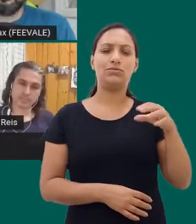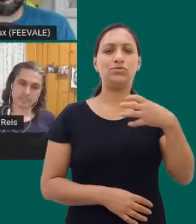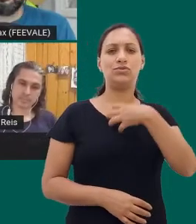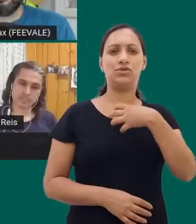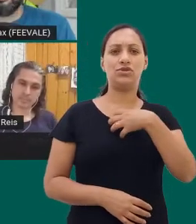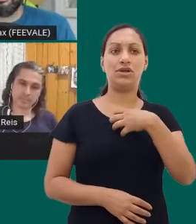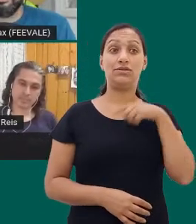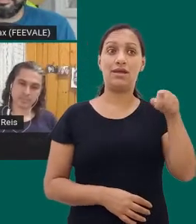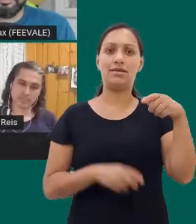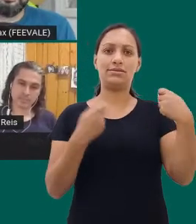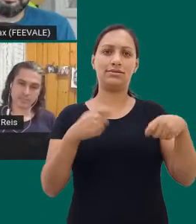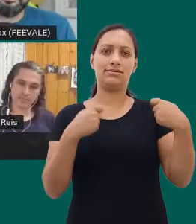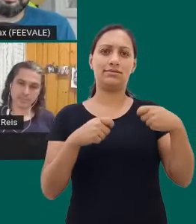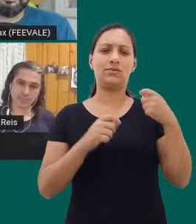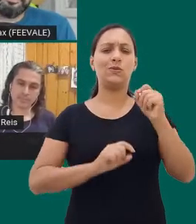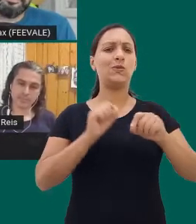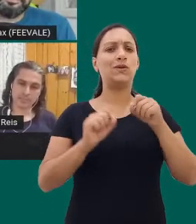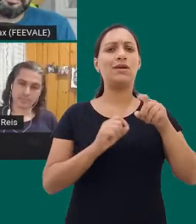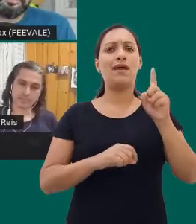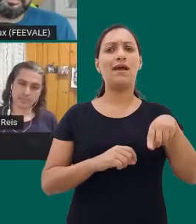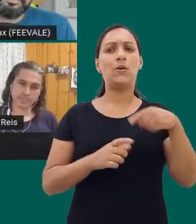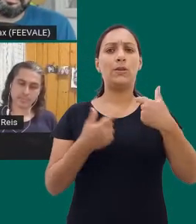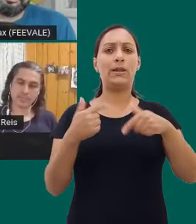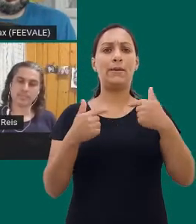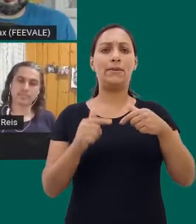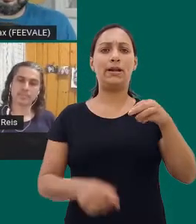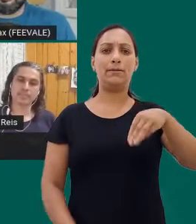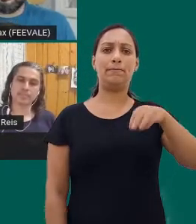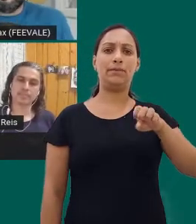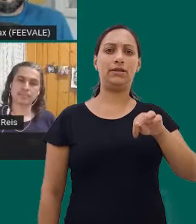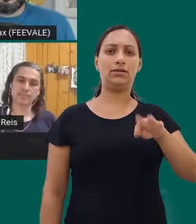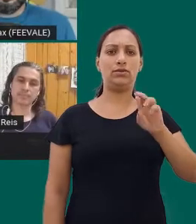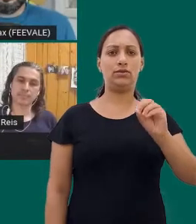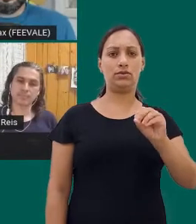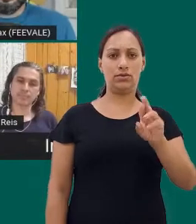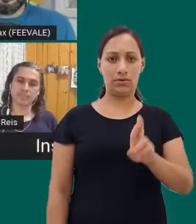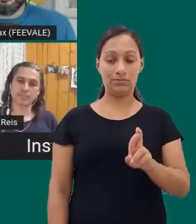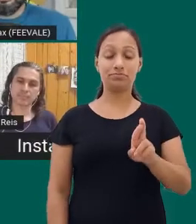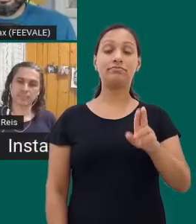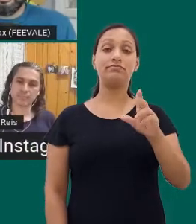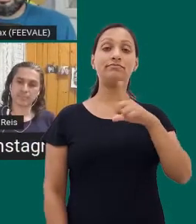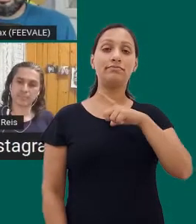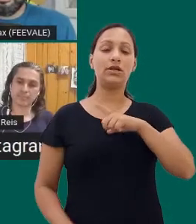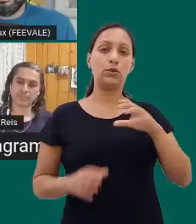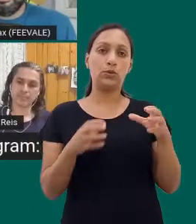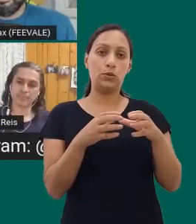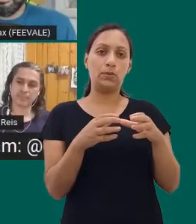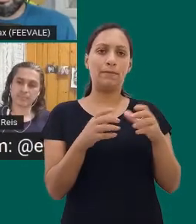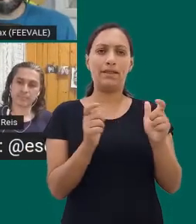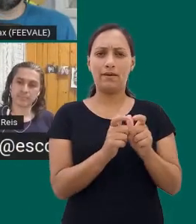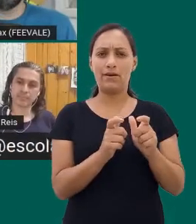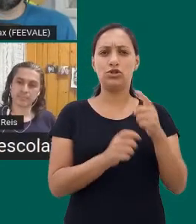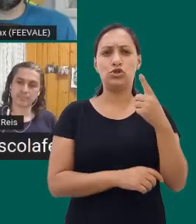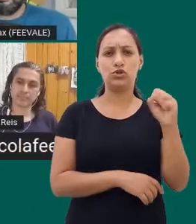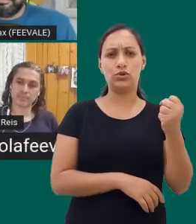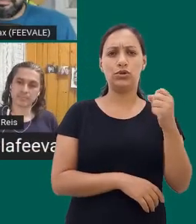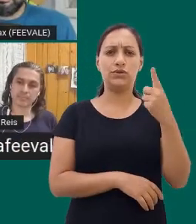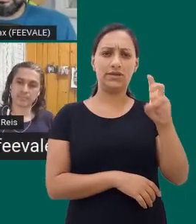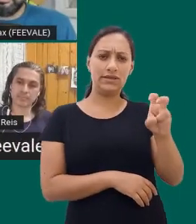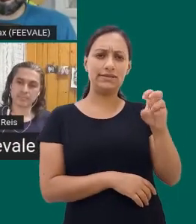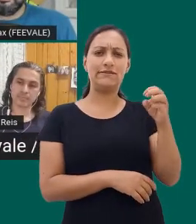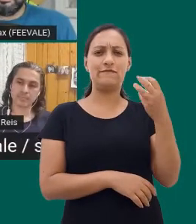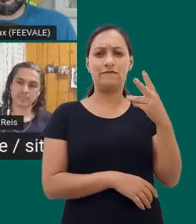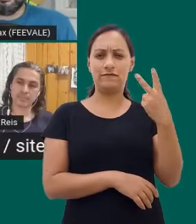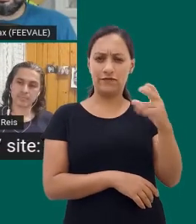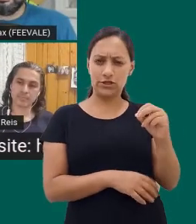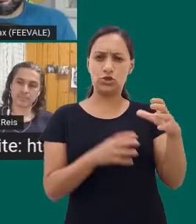que eles necessitam, né? O que é esse trabalho de mentor? Nós temos grupos menores, então em torno de 18, 15, 20 estudantes que